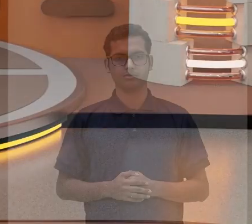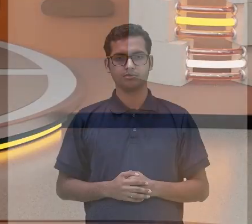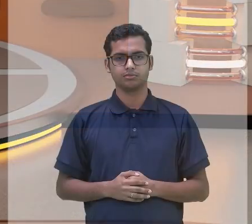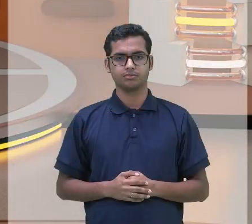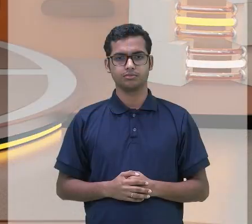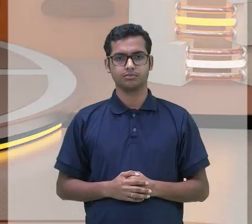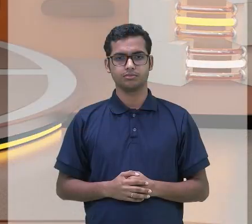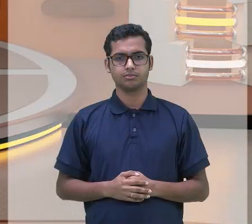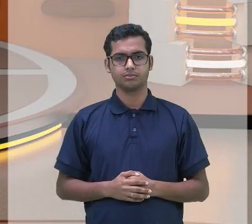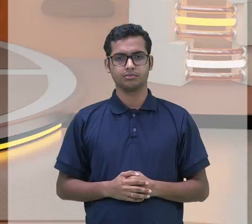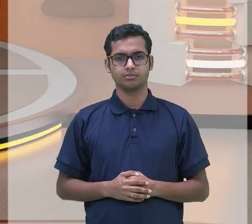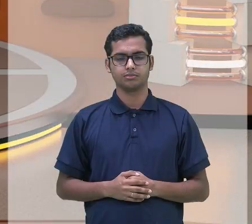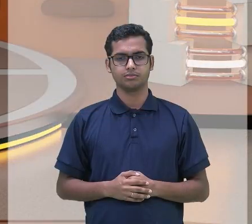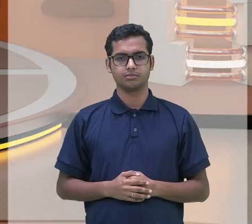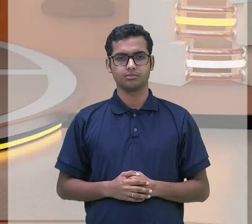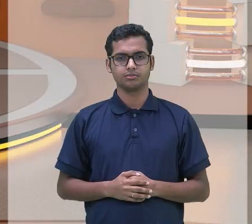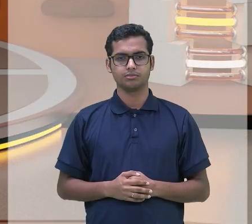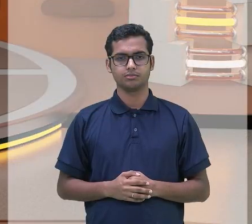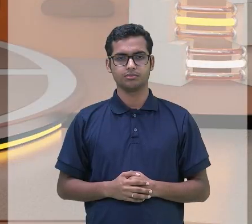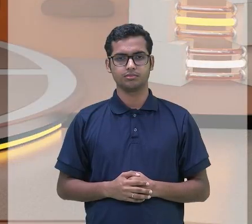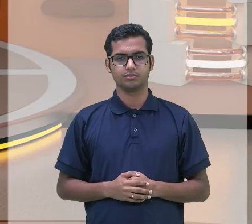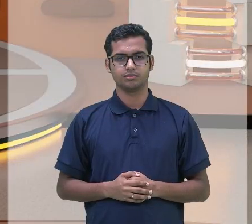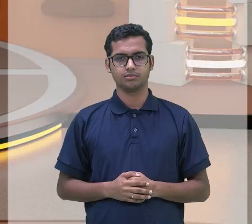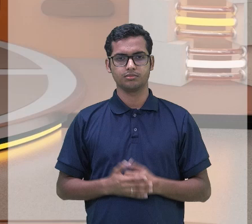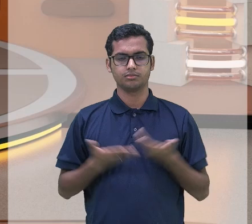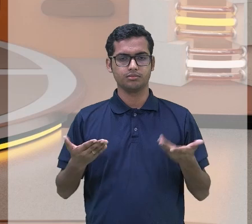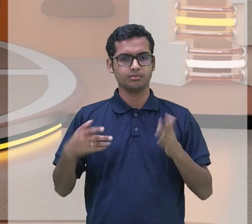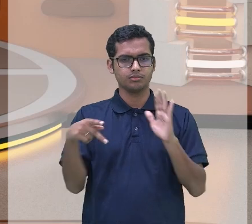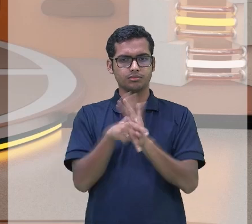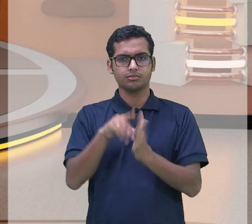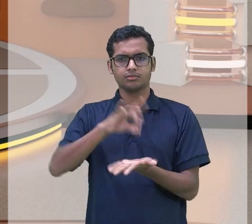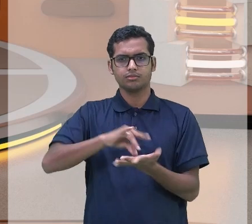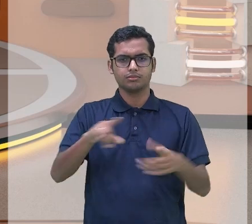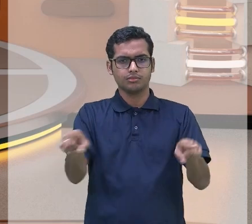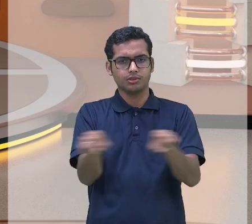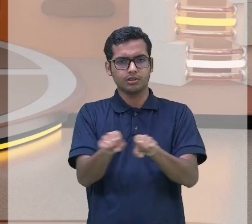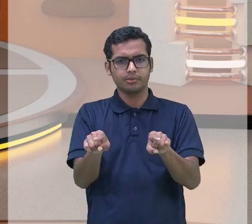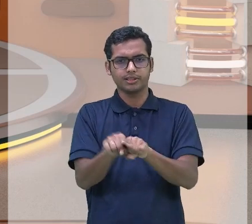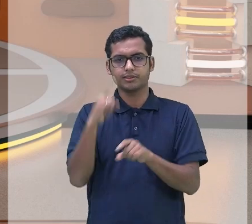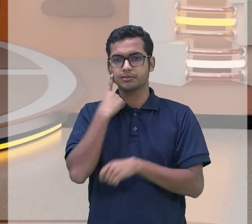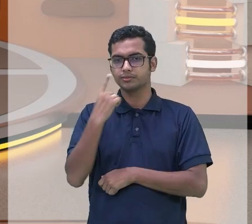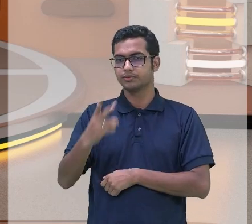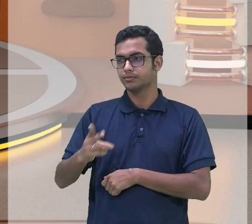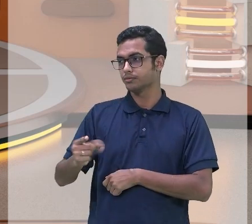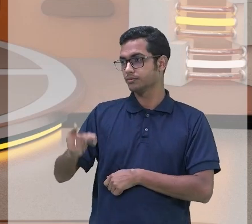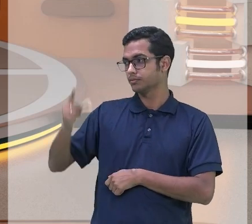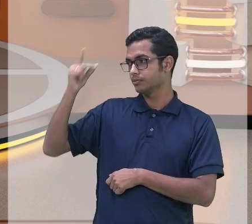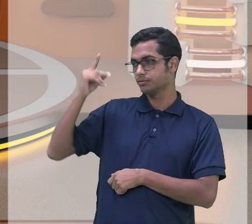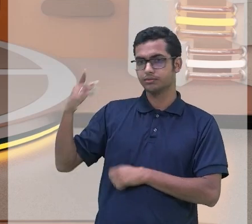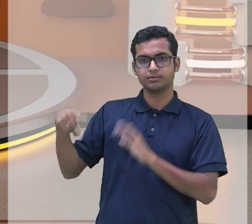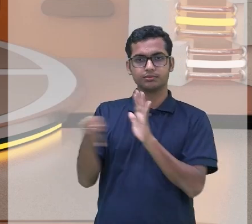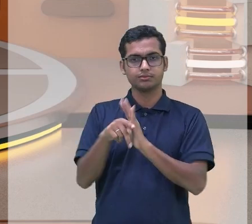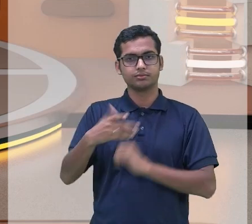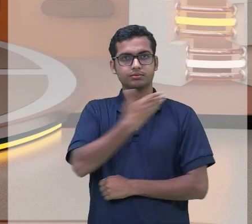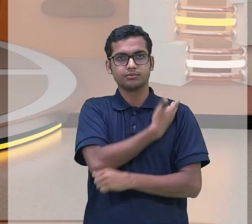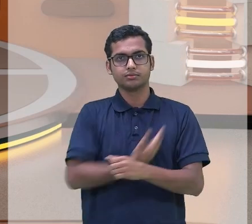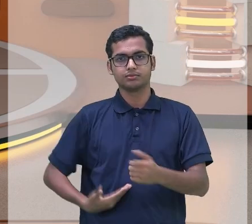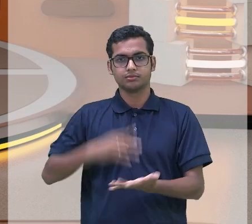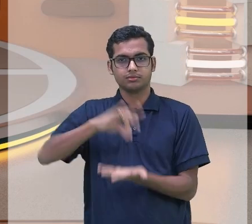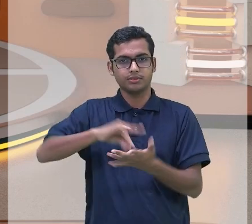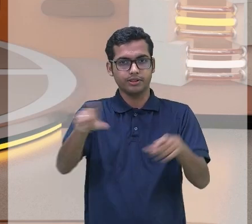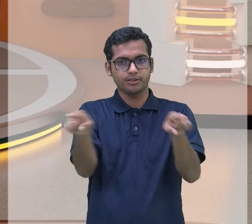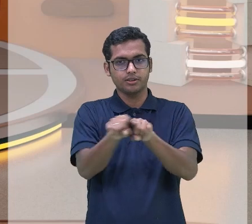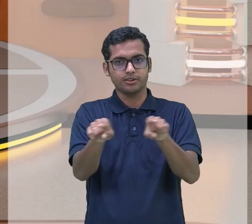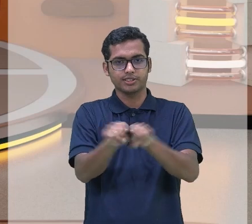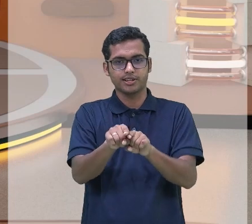O antigo regime europeu. Muitas vezes a gente acaba tentando limitar essa ideia de